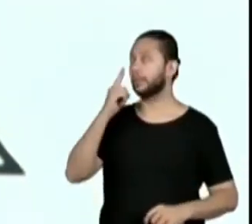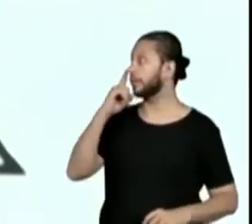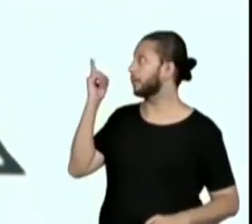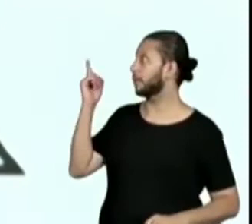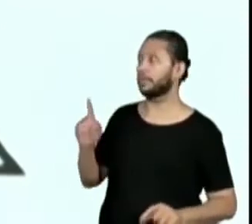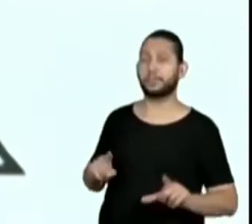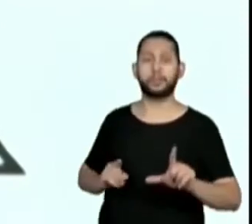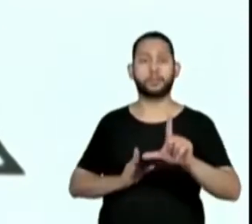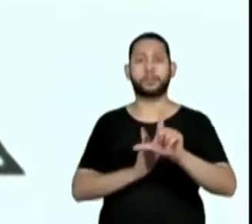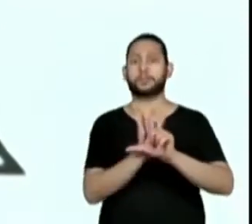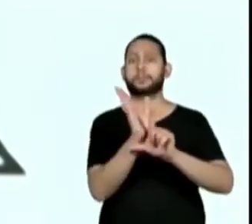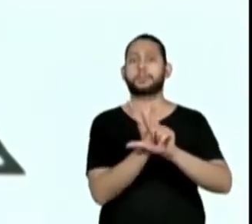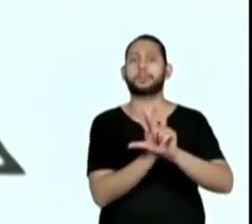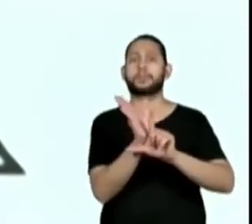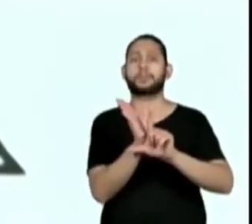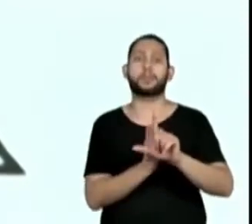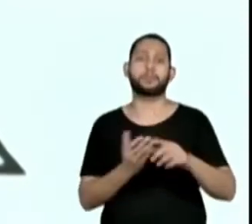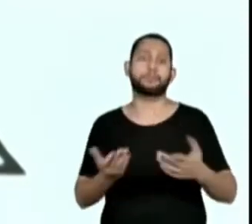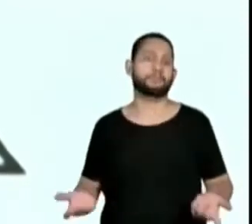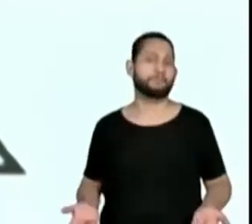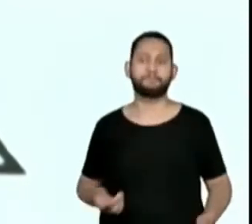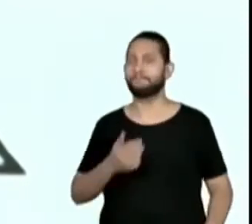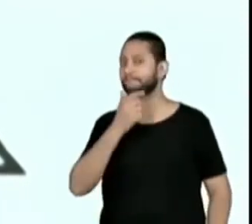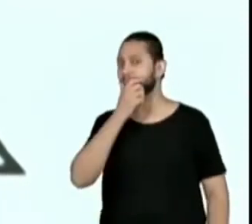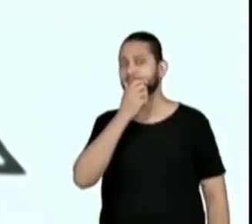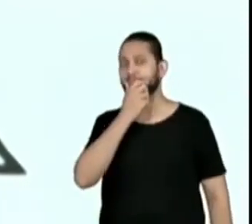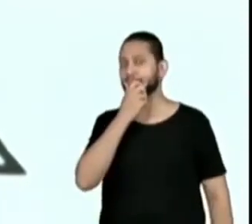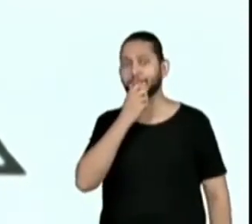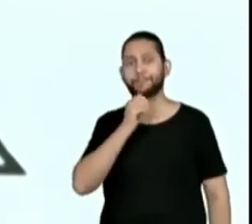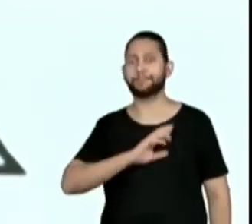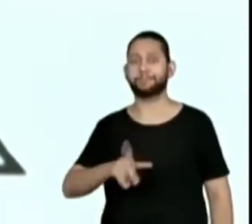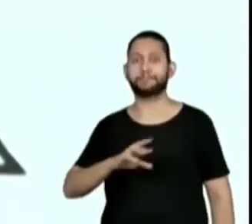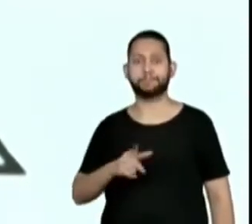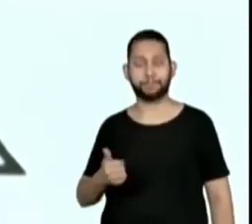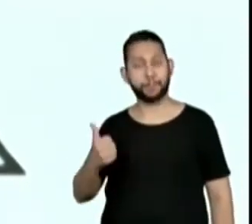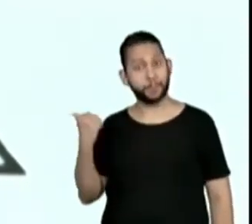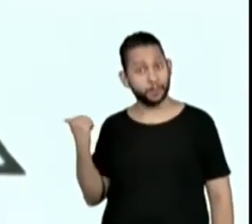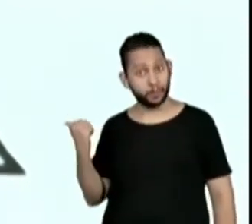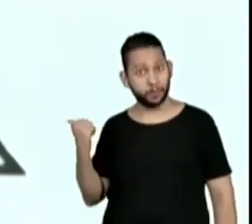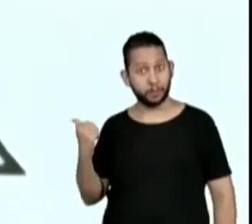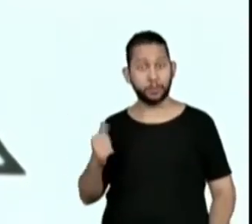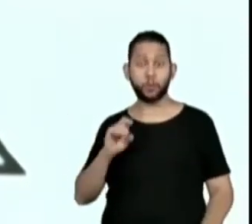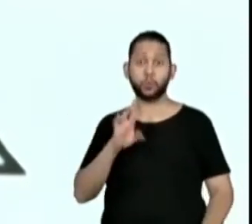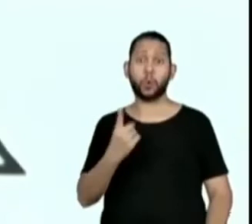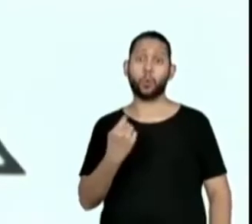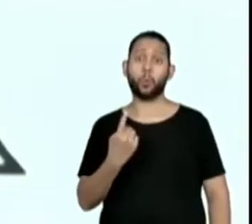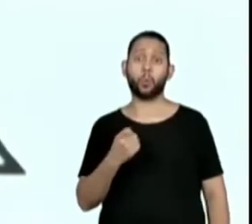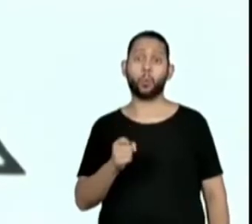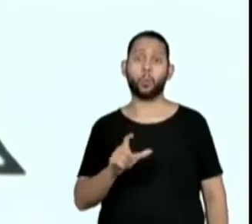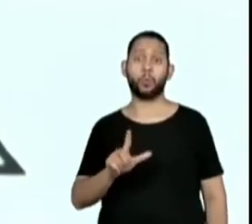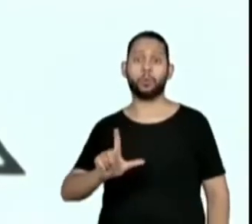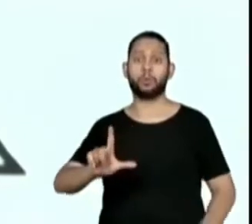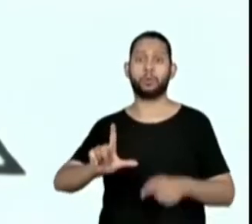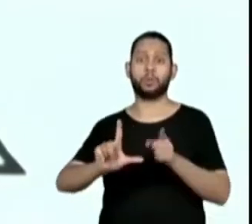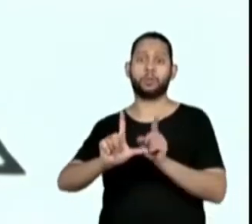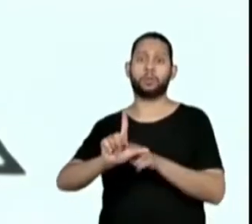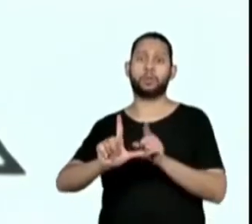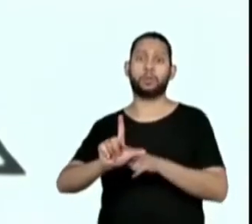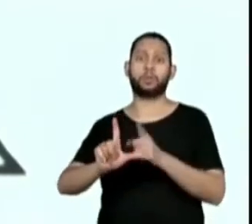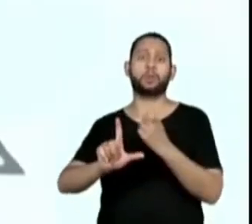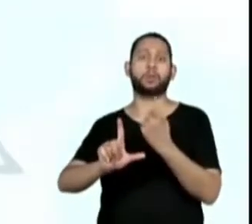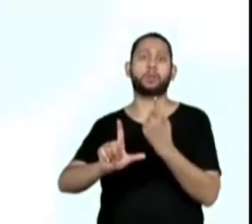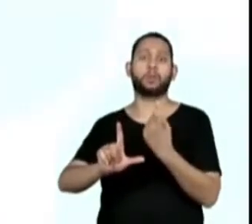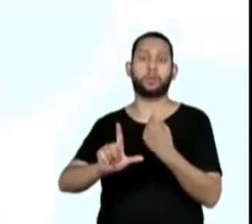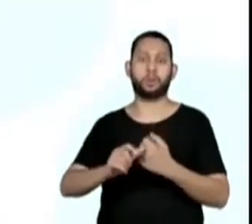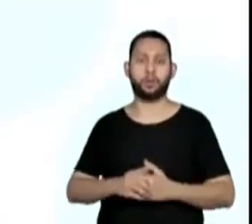ponta. Também não é ângulo reto. Esse triângulo, então, turma, tem ó, um só. Perfeito. Turma, tá afiada, hein?